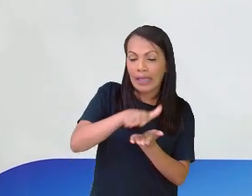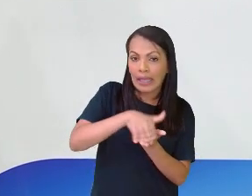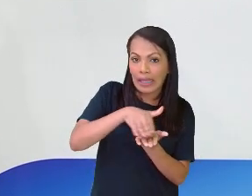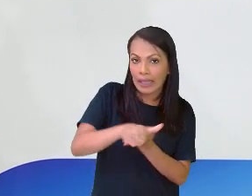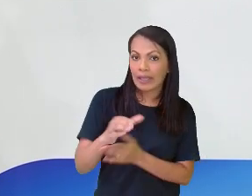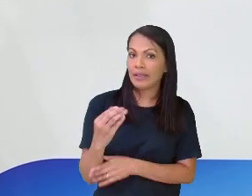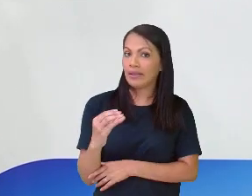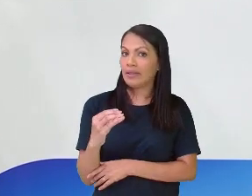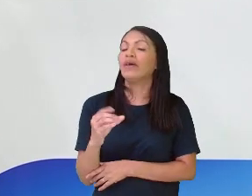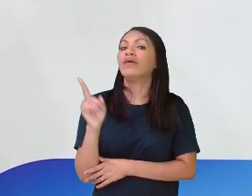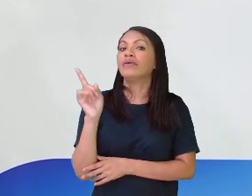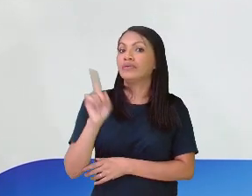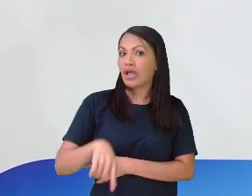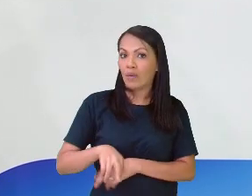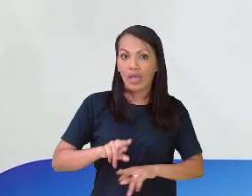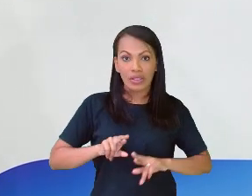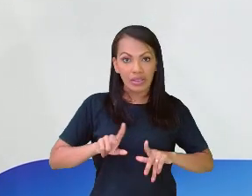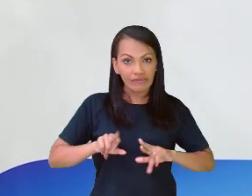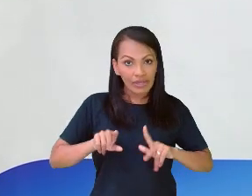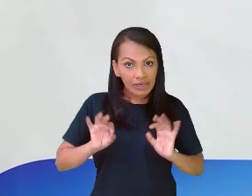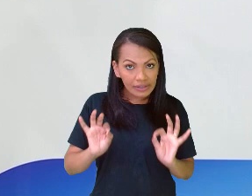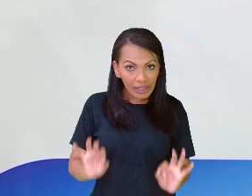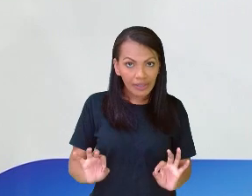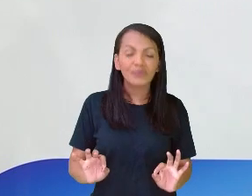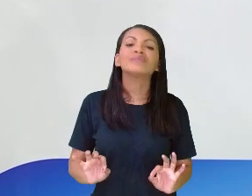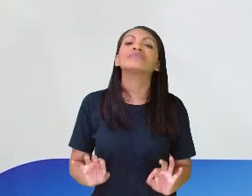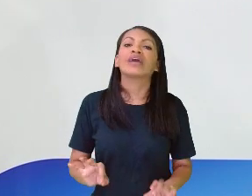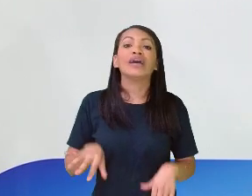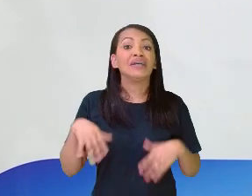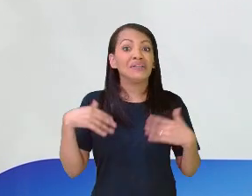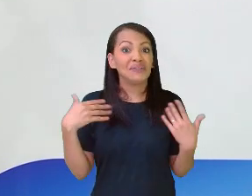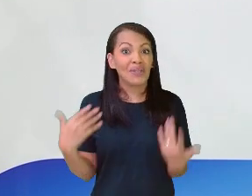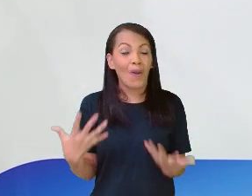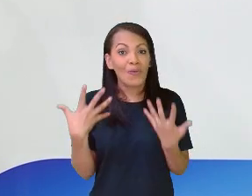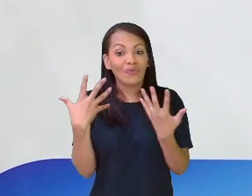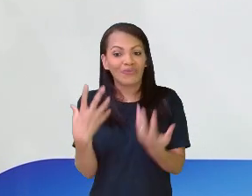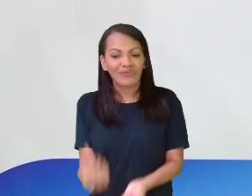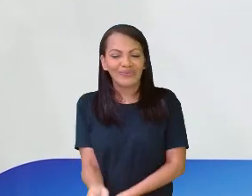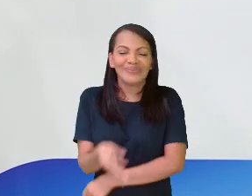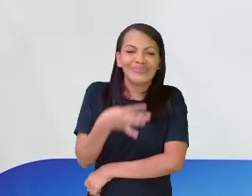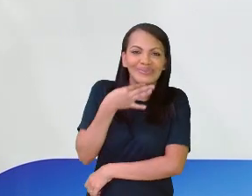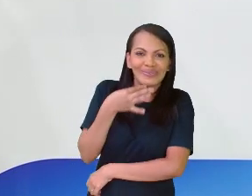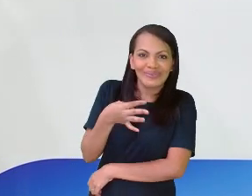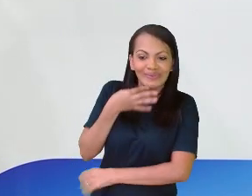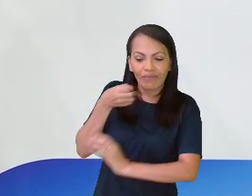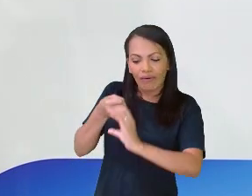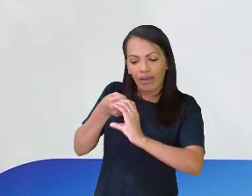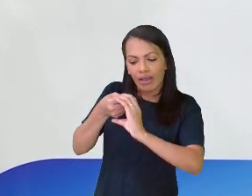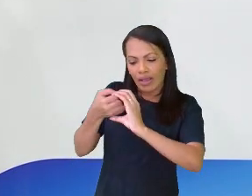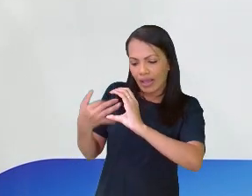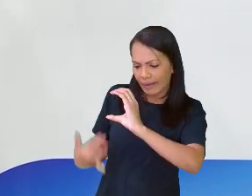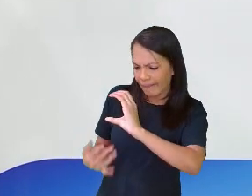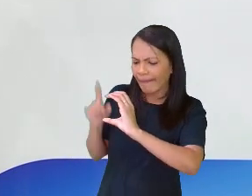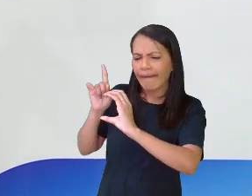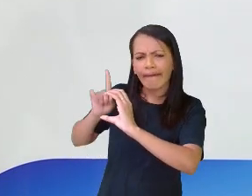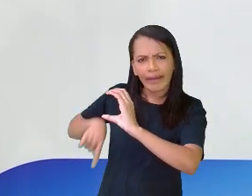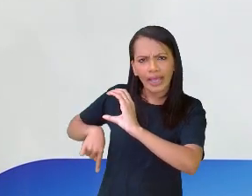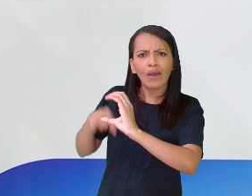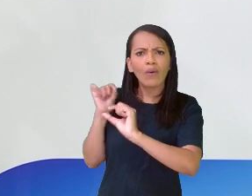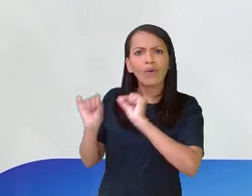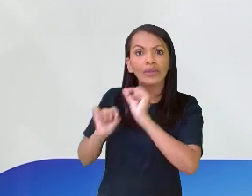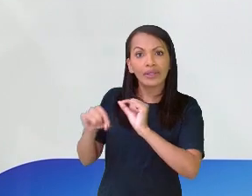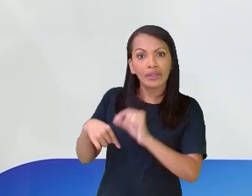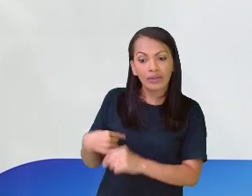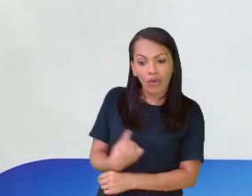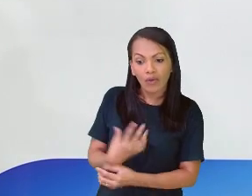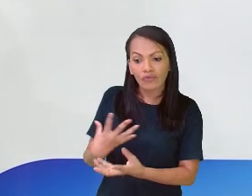científica não é diferente, tá certo? Então, a gente vai conhecer aí essas características. E é isso, é o que a gente